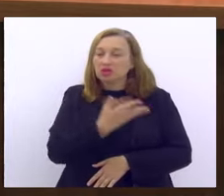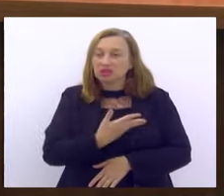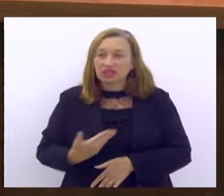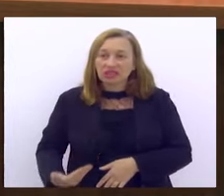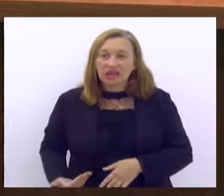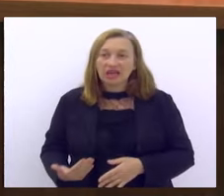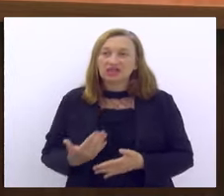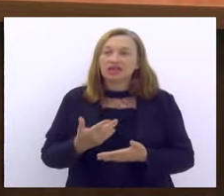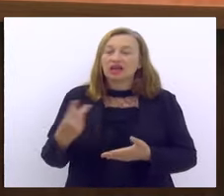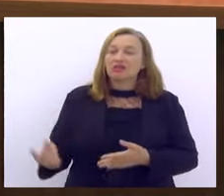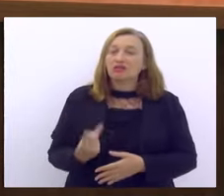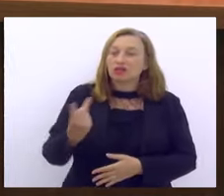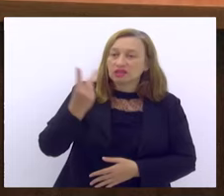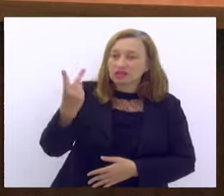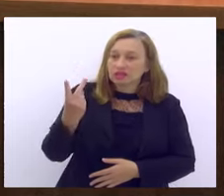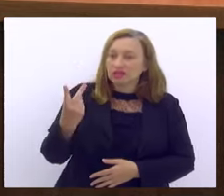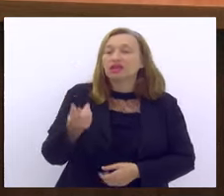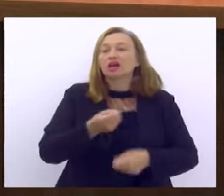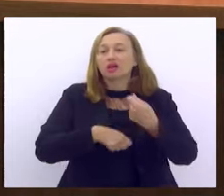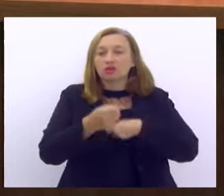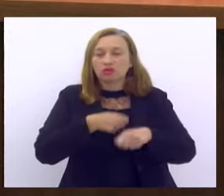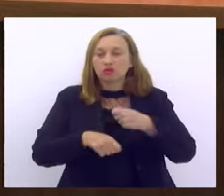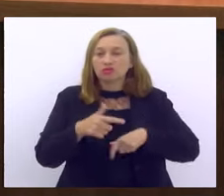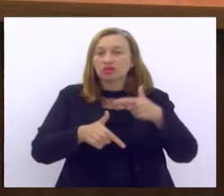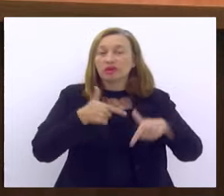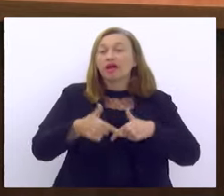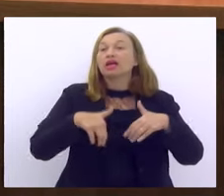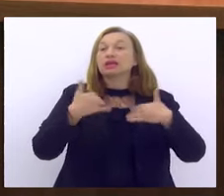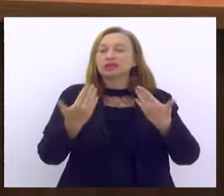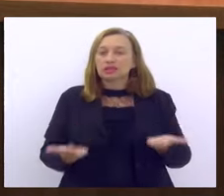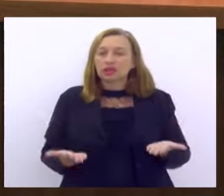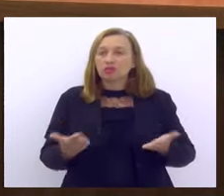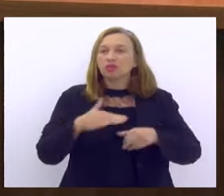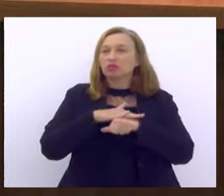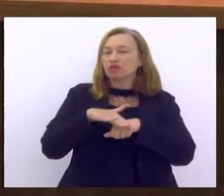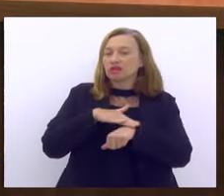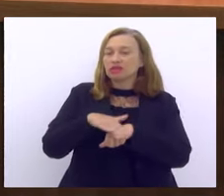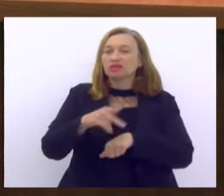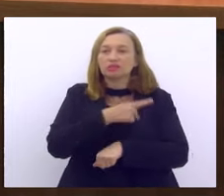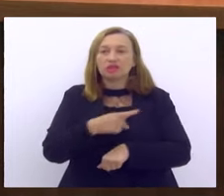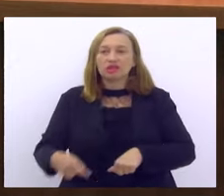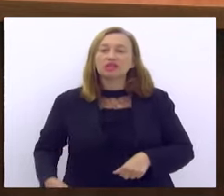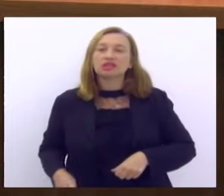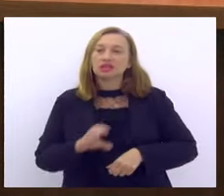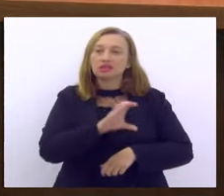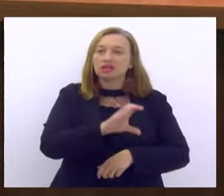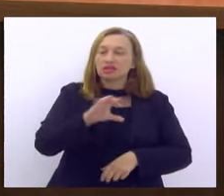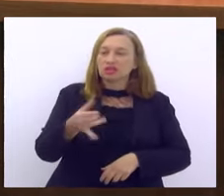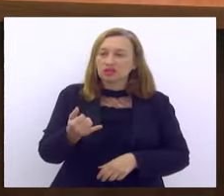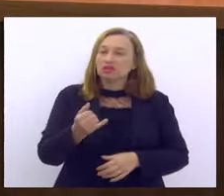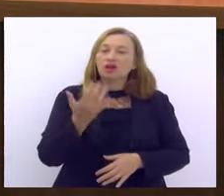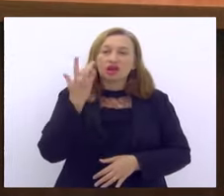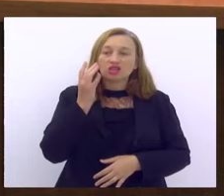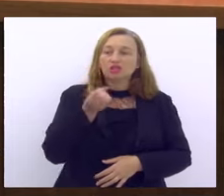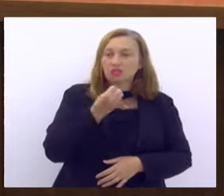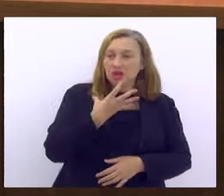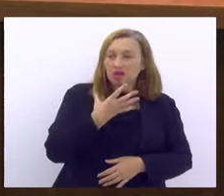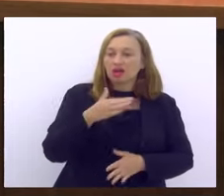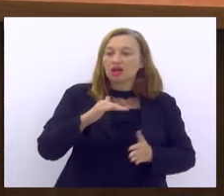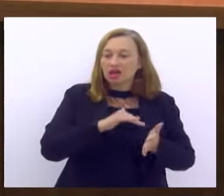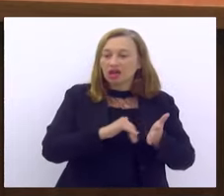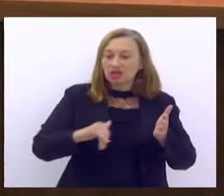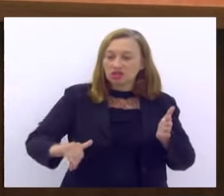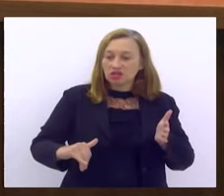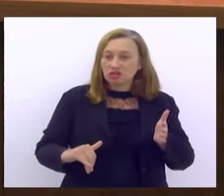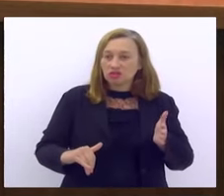a valorização, inclusive, econômica desse trabalho. Então, em conversa com o presidente da CCJ, achei por bem